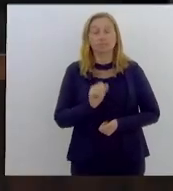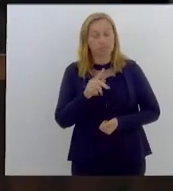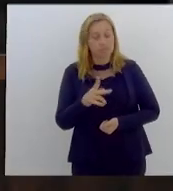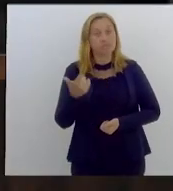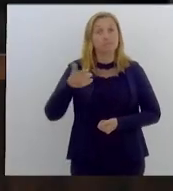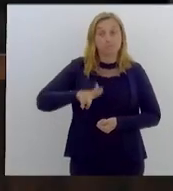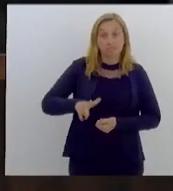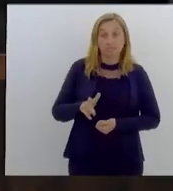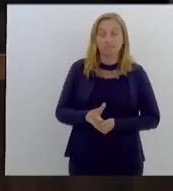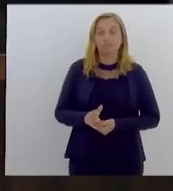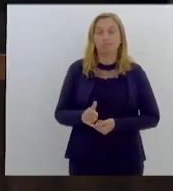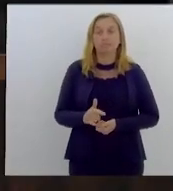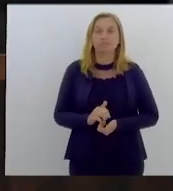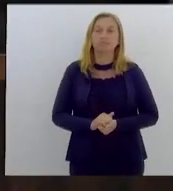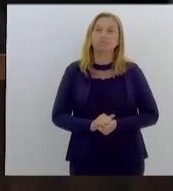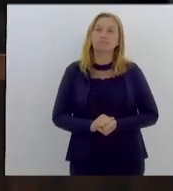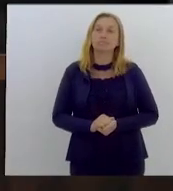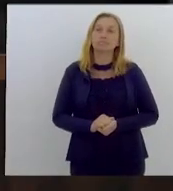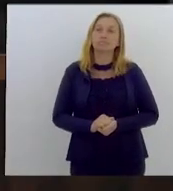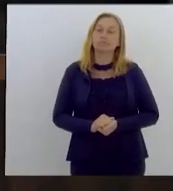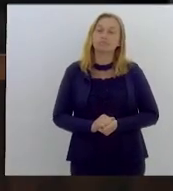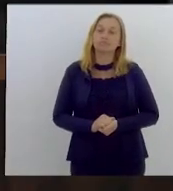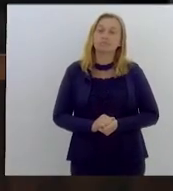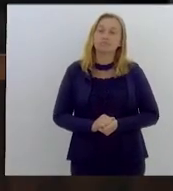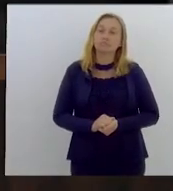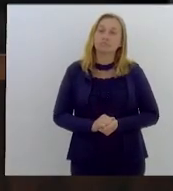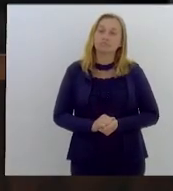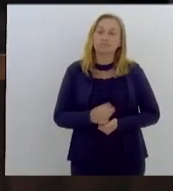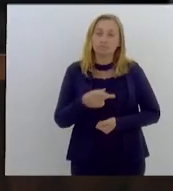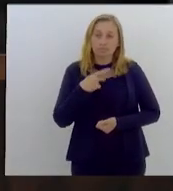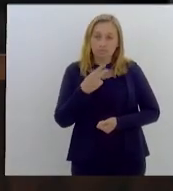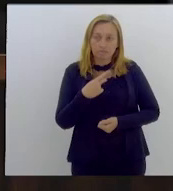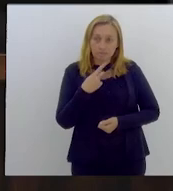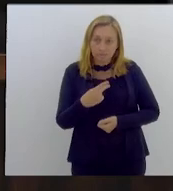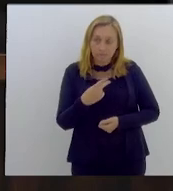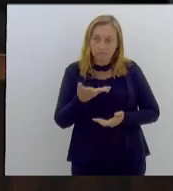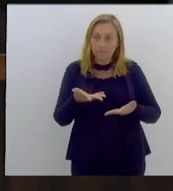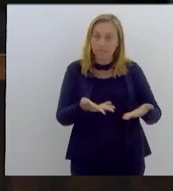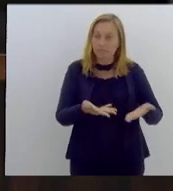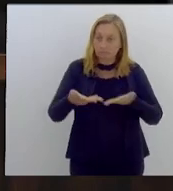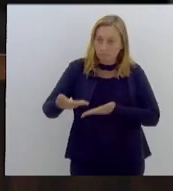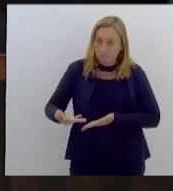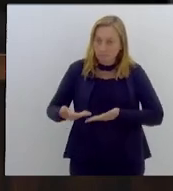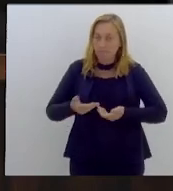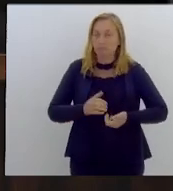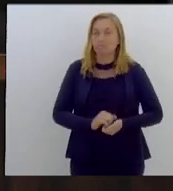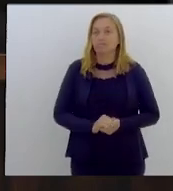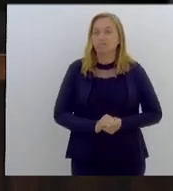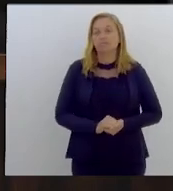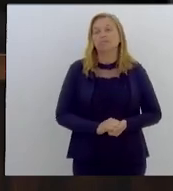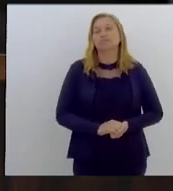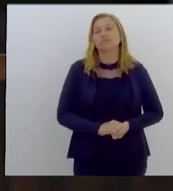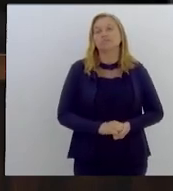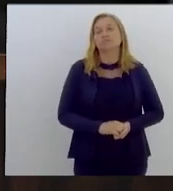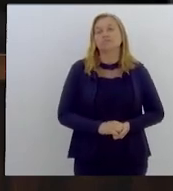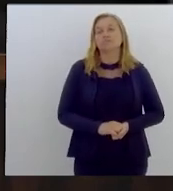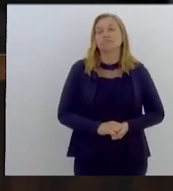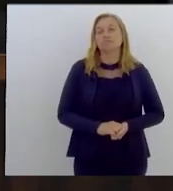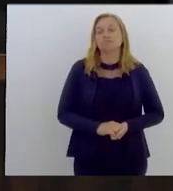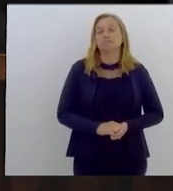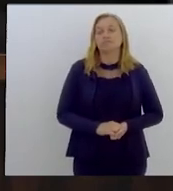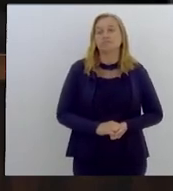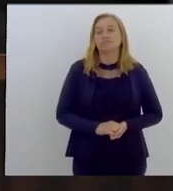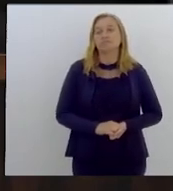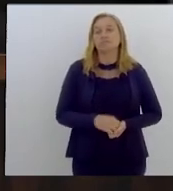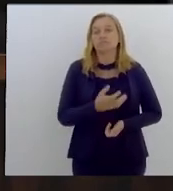de novo lá. Deixa eu tentar... Vamos citar só a questão do Covid. Eu falo que eu tenho que aprender muito, cara. Aditivo é porque ele,